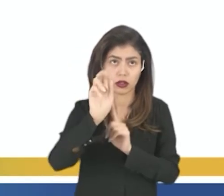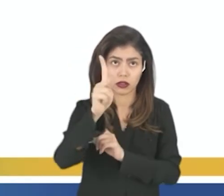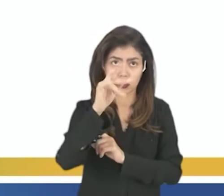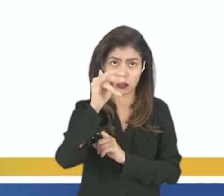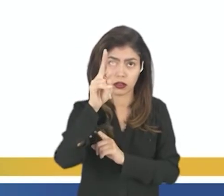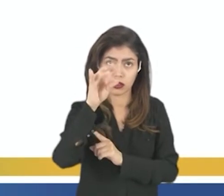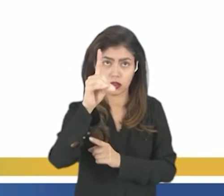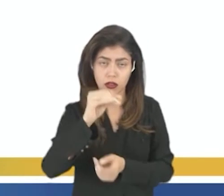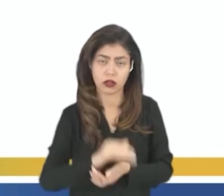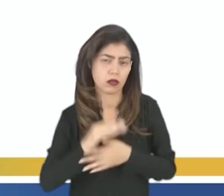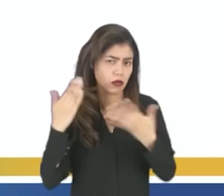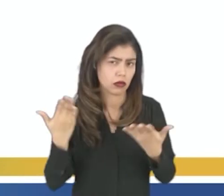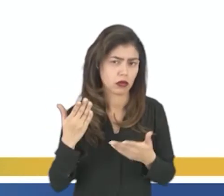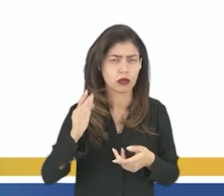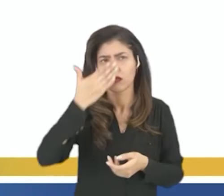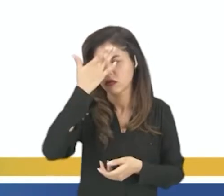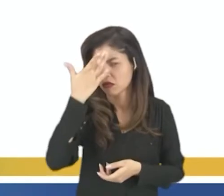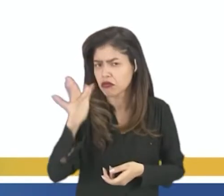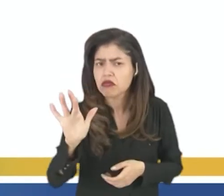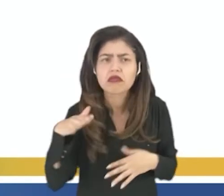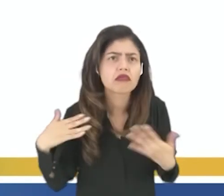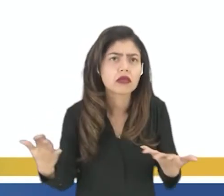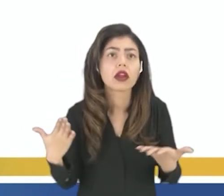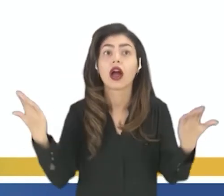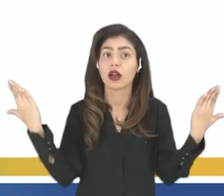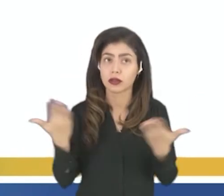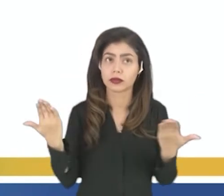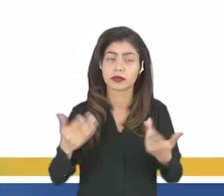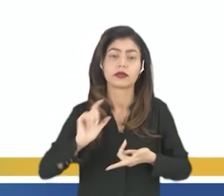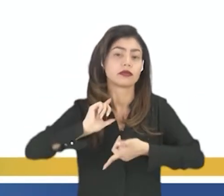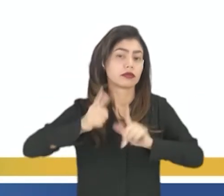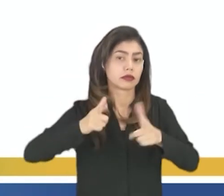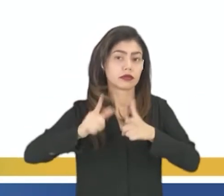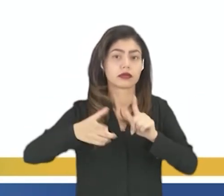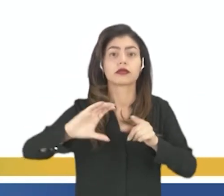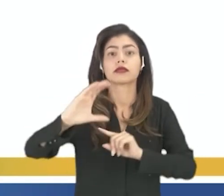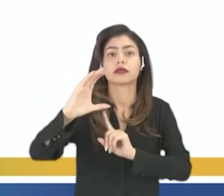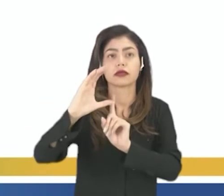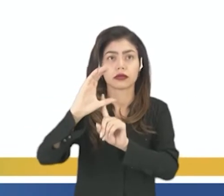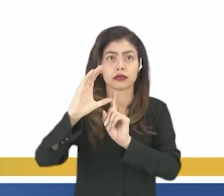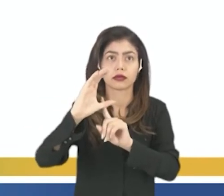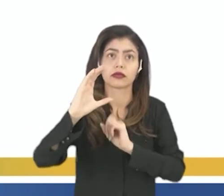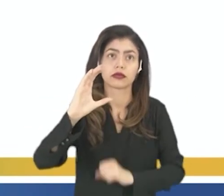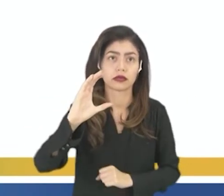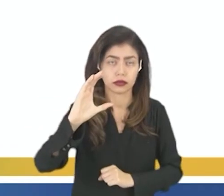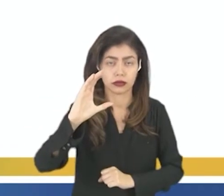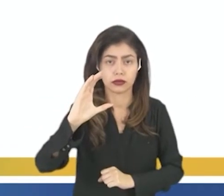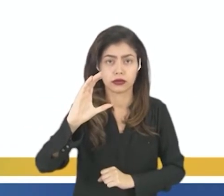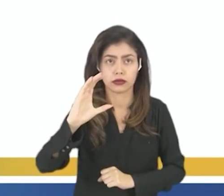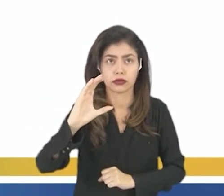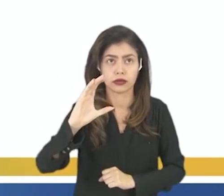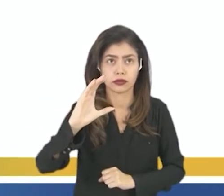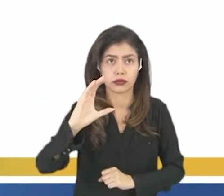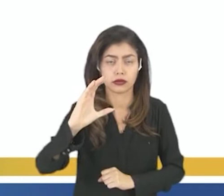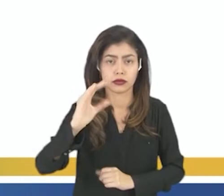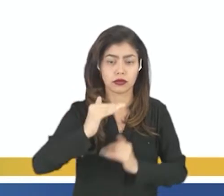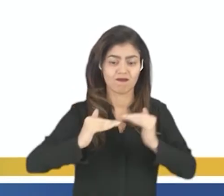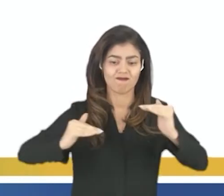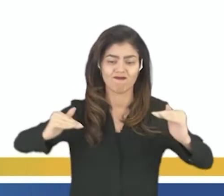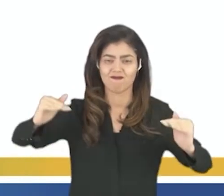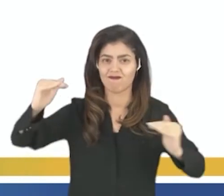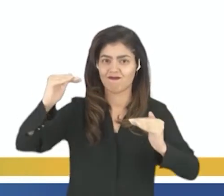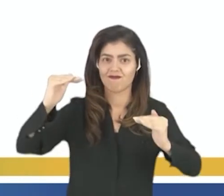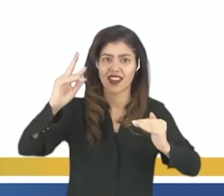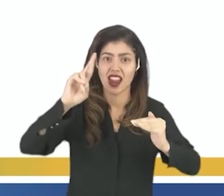Hidróxido de magnésio se você não sabia aí você vai saber a partir de hoje que o material utilizado para tratar aquelas pessoas devido aos altos níveis